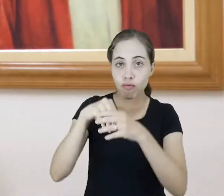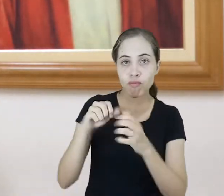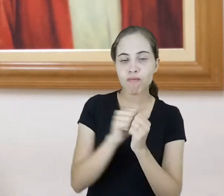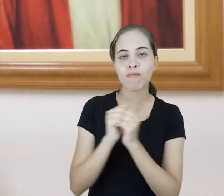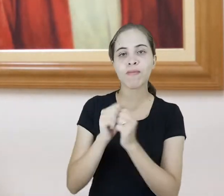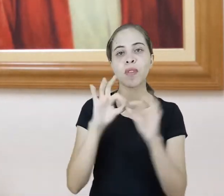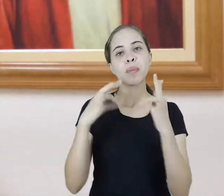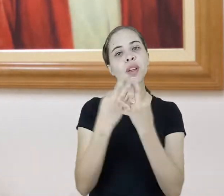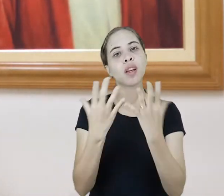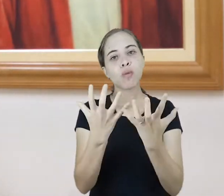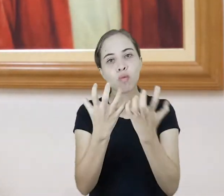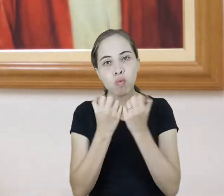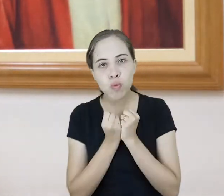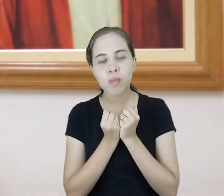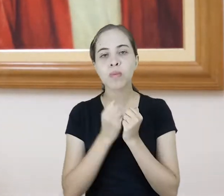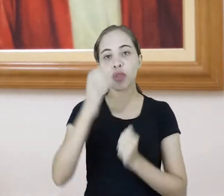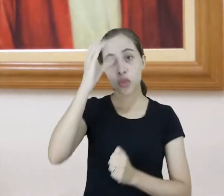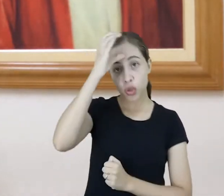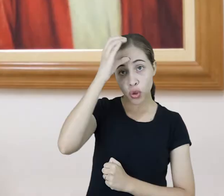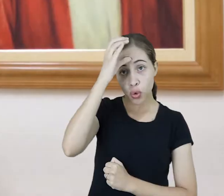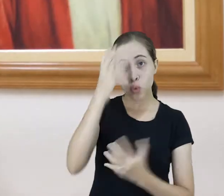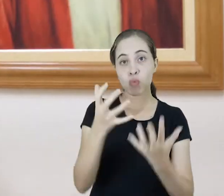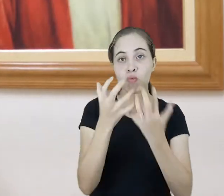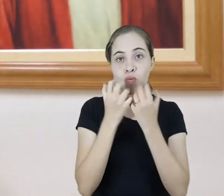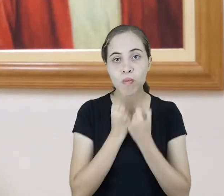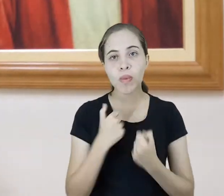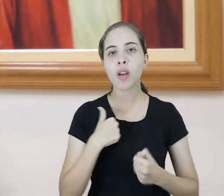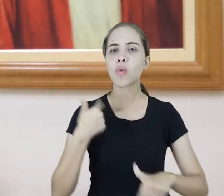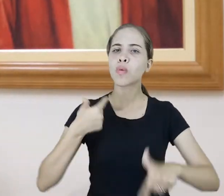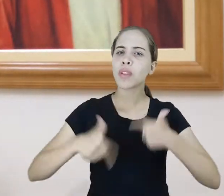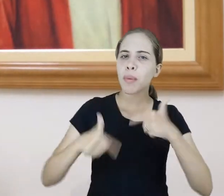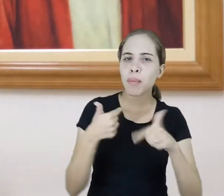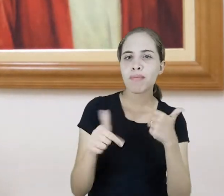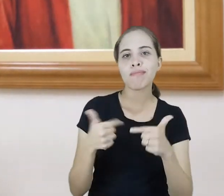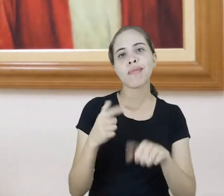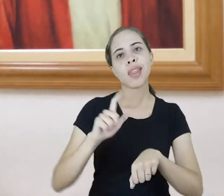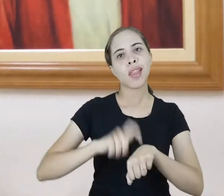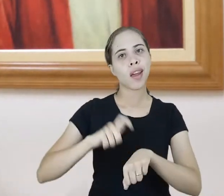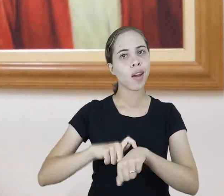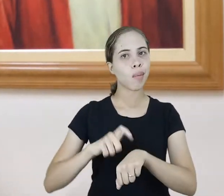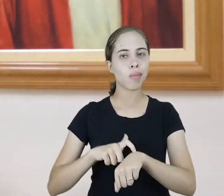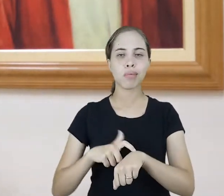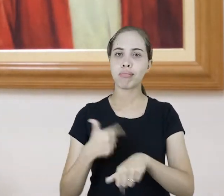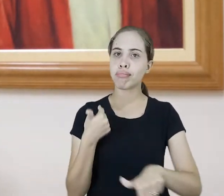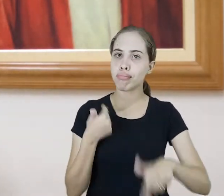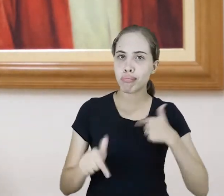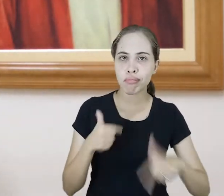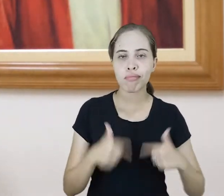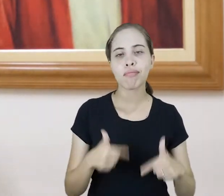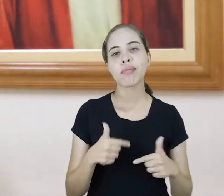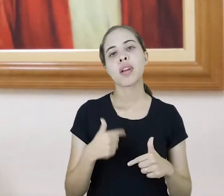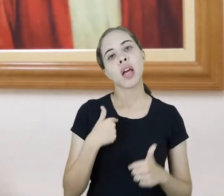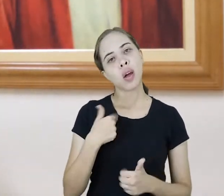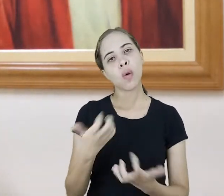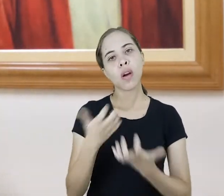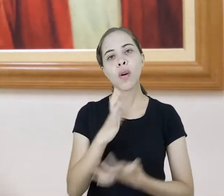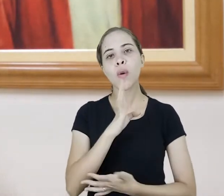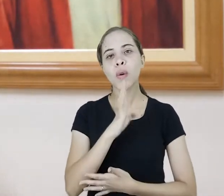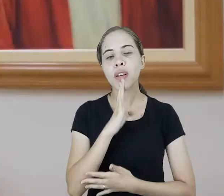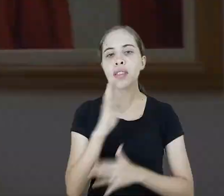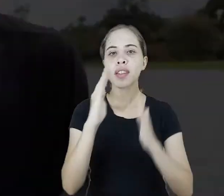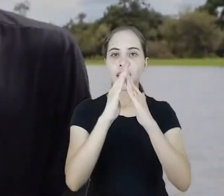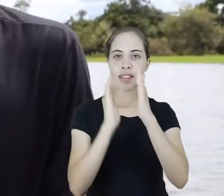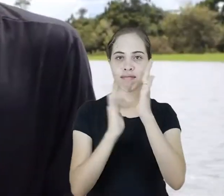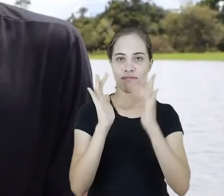me acolheu, família dos meus tios. Fiquei trabalhando lá por um grande tempo e queria muito conhecer a Igreja de